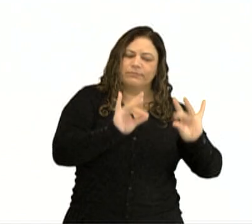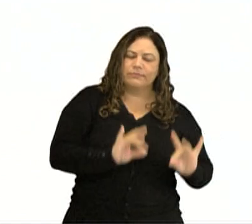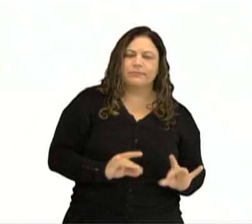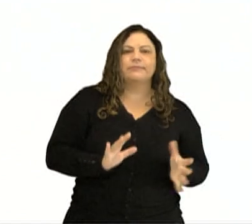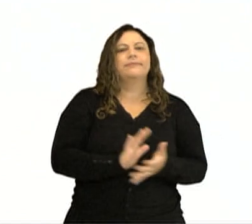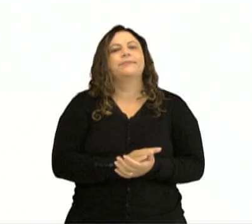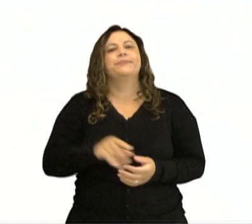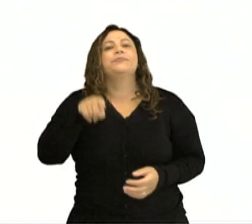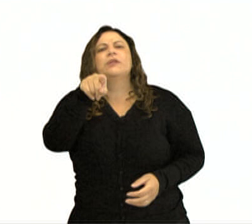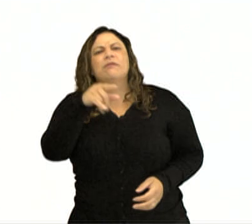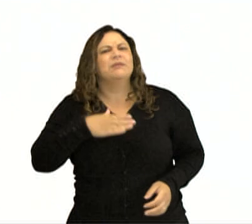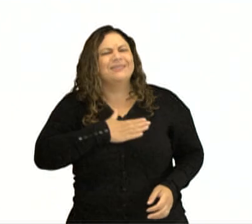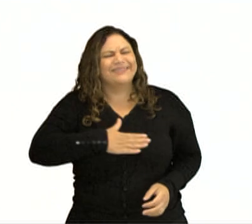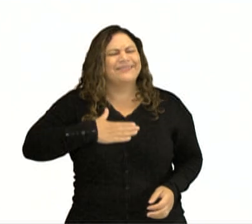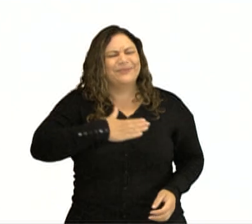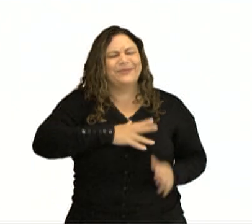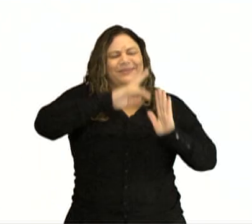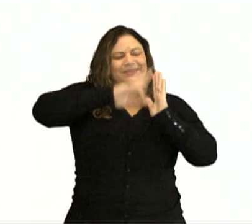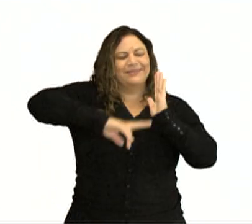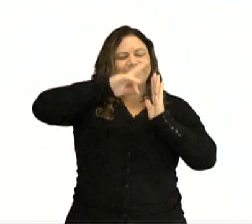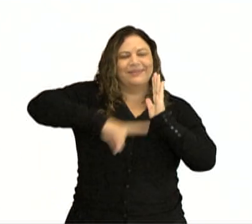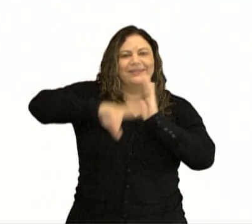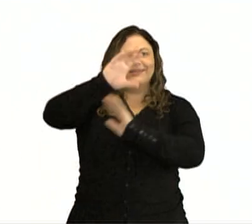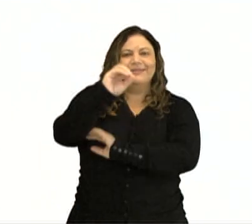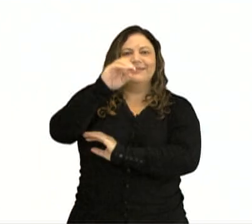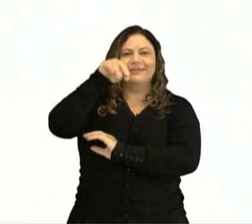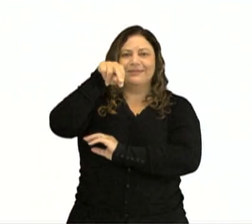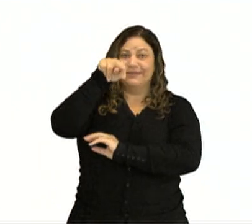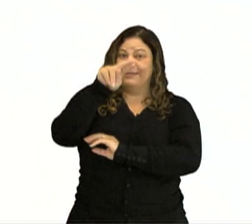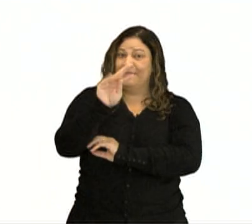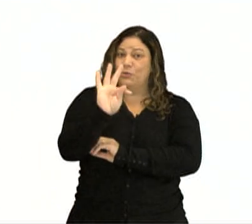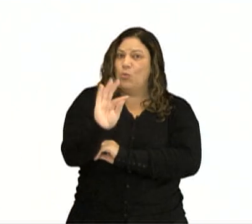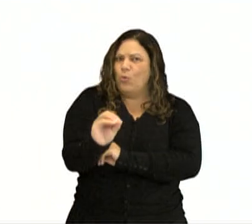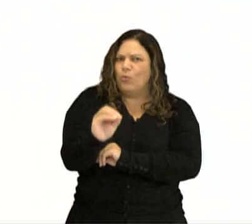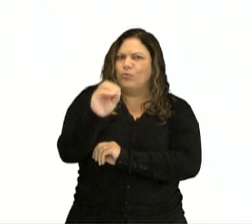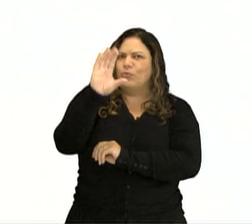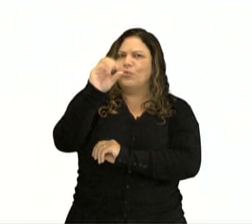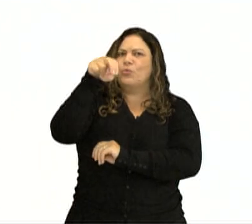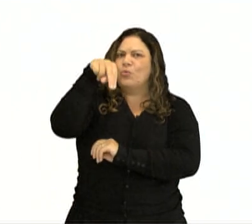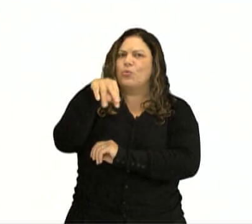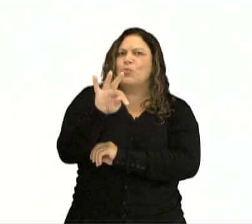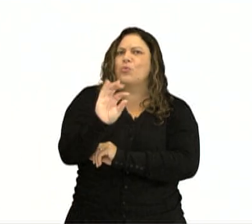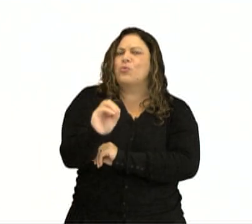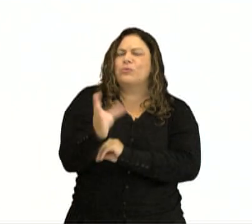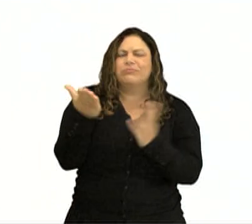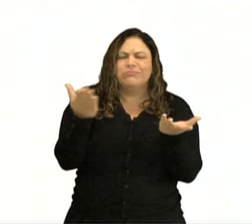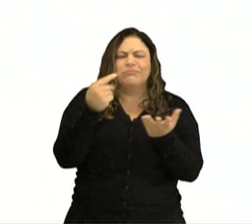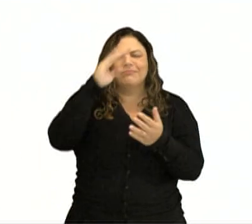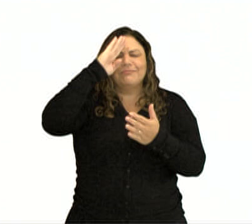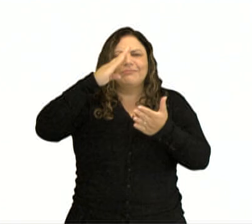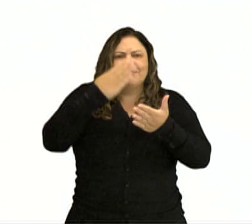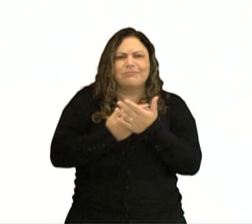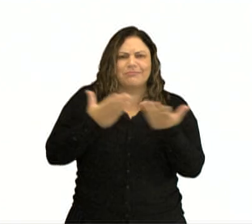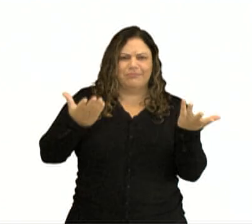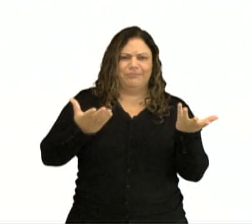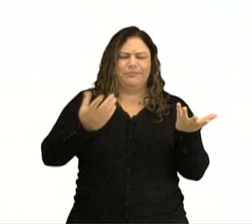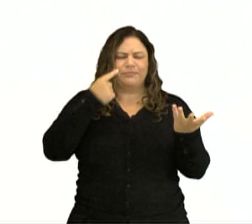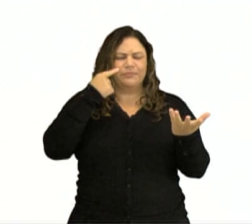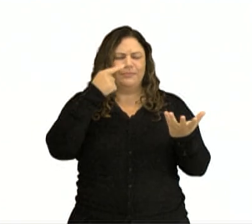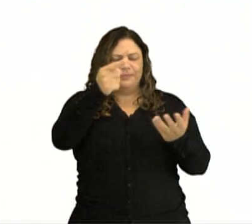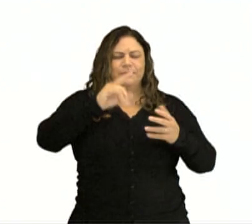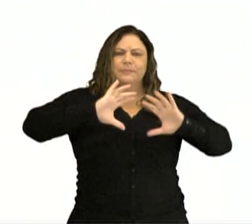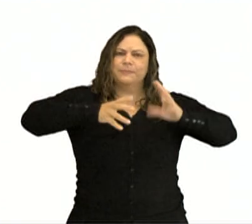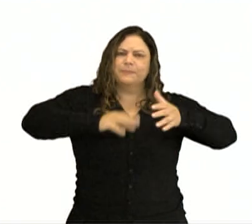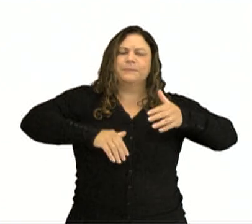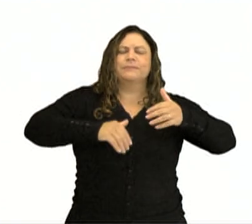Você gosta de ler contos? Acredita que aquela partida de futebol que você assistiu,